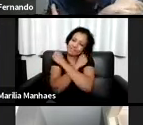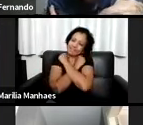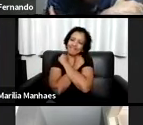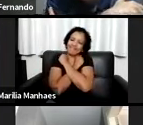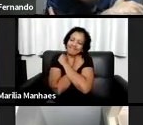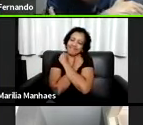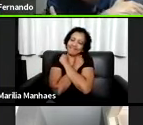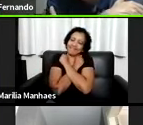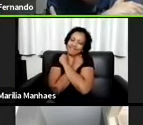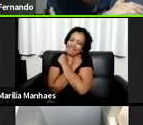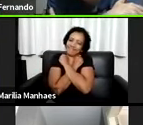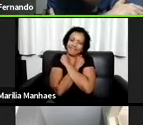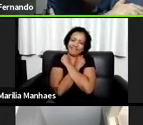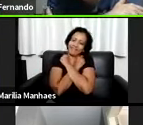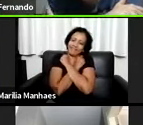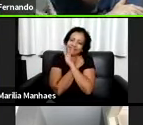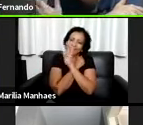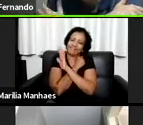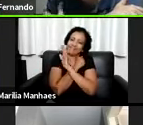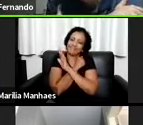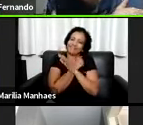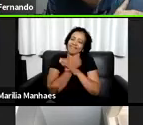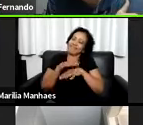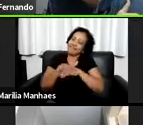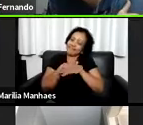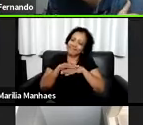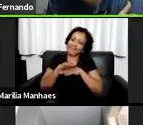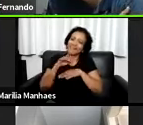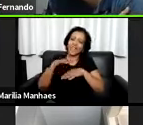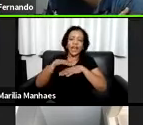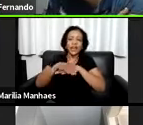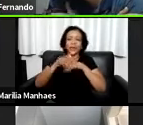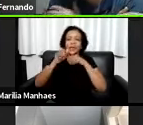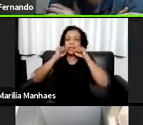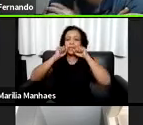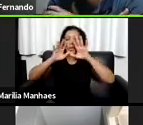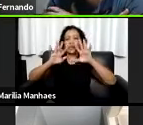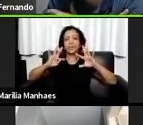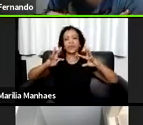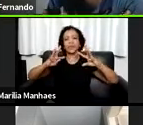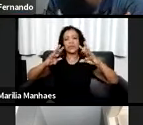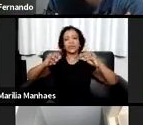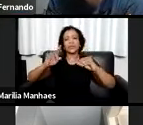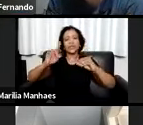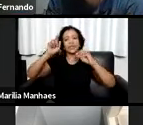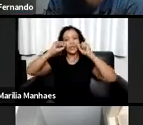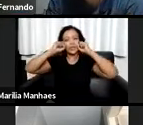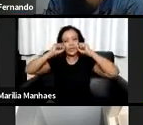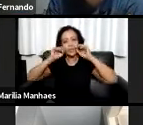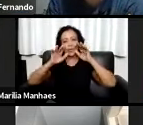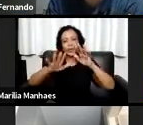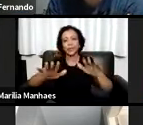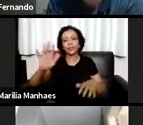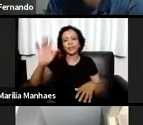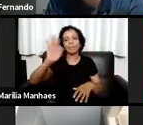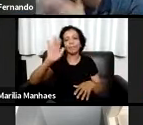Amém. Um abraço, queridos. Uma noite abençoada para todos vocês. Um bom estudo. E você que